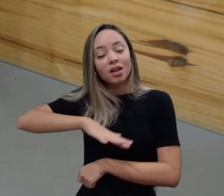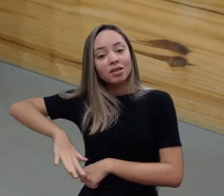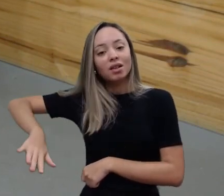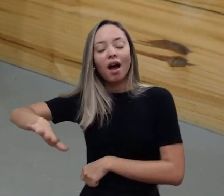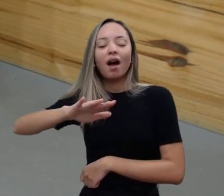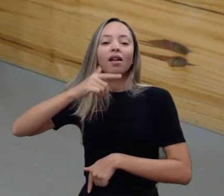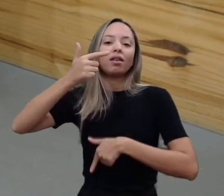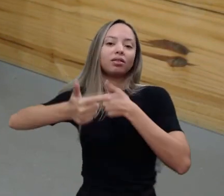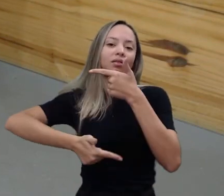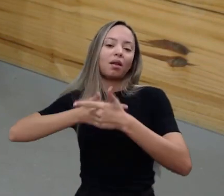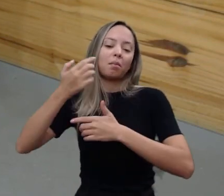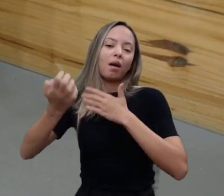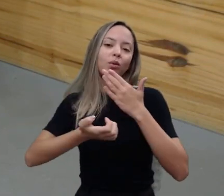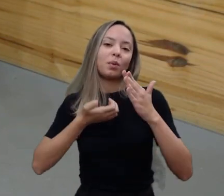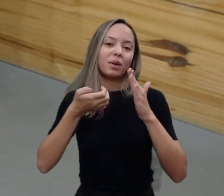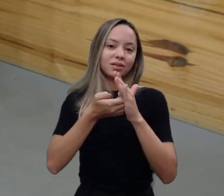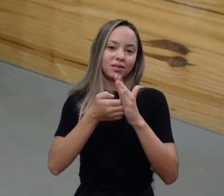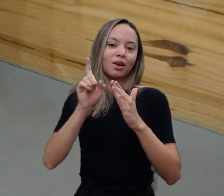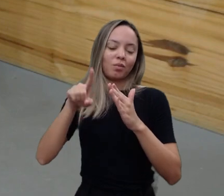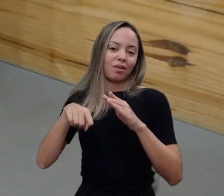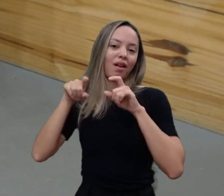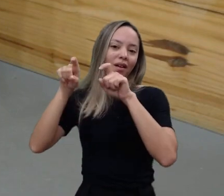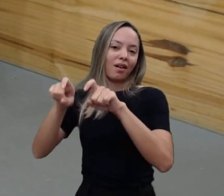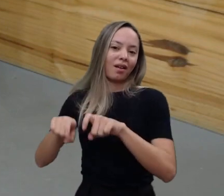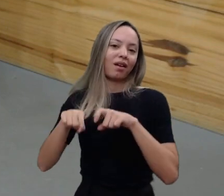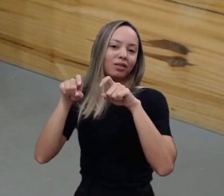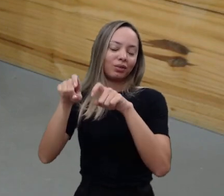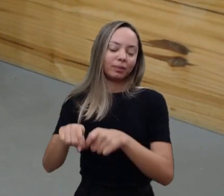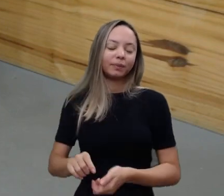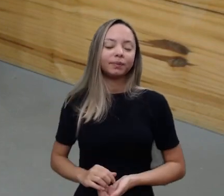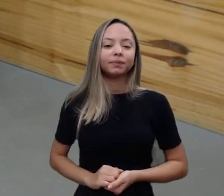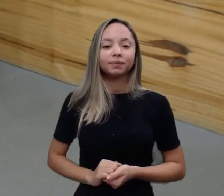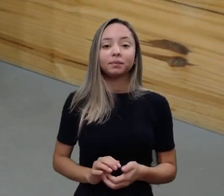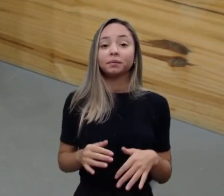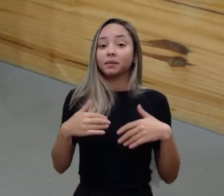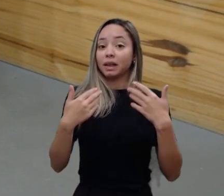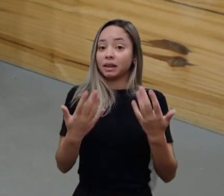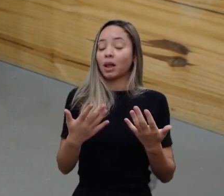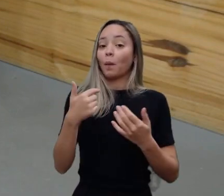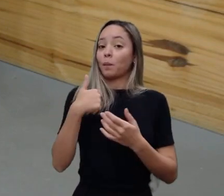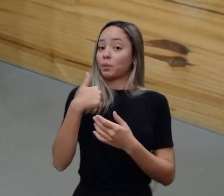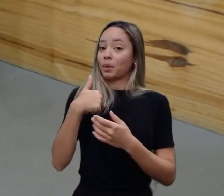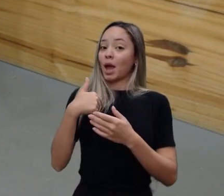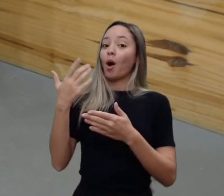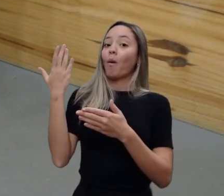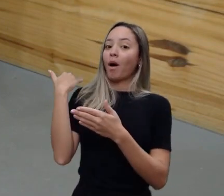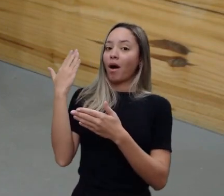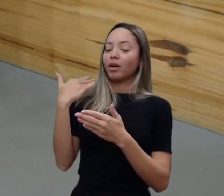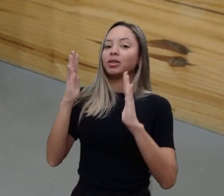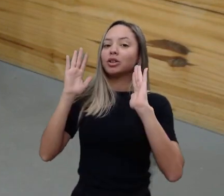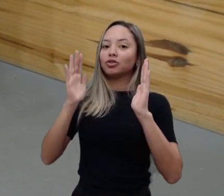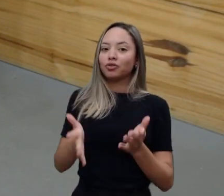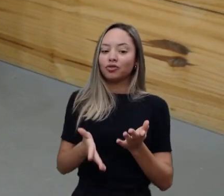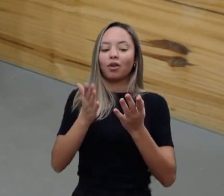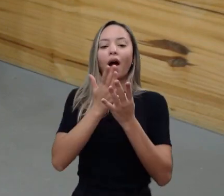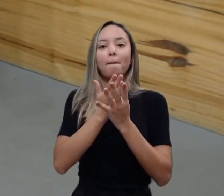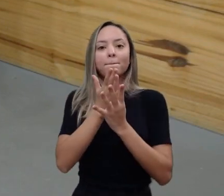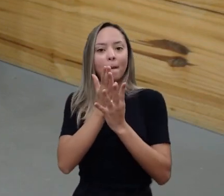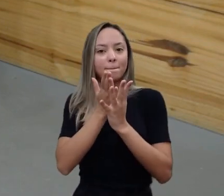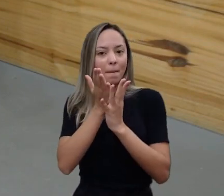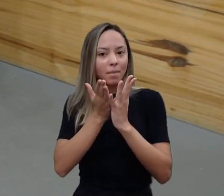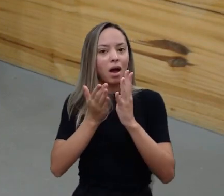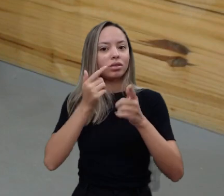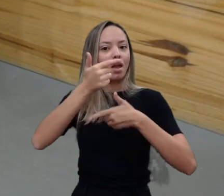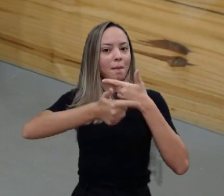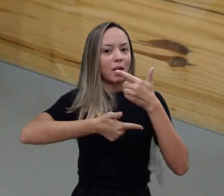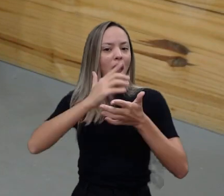nessa área, nesse ramo empresarial, que é o ramo agrário. Eu posso dizer que eu passei por alguns deles. Eu acho que eu não passei pela